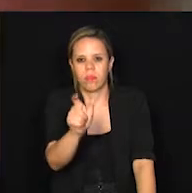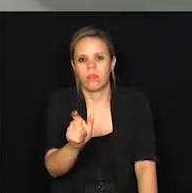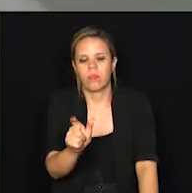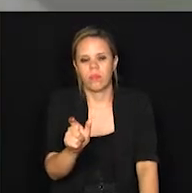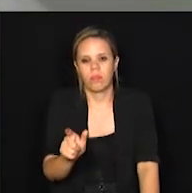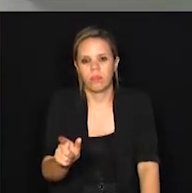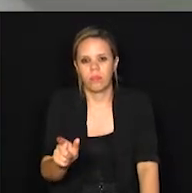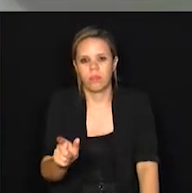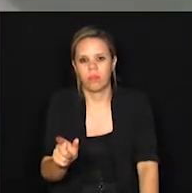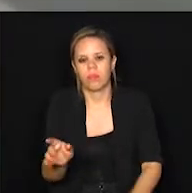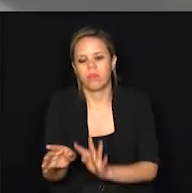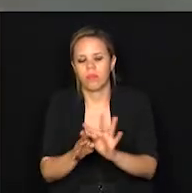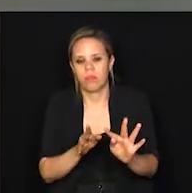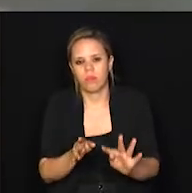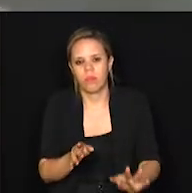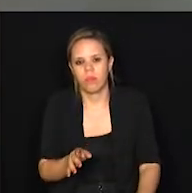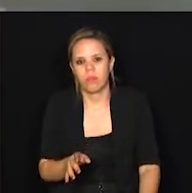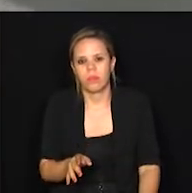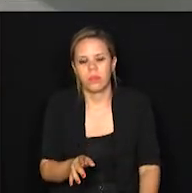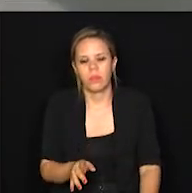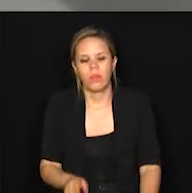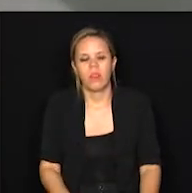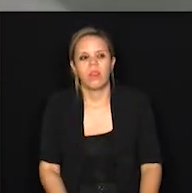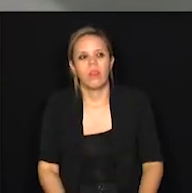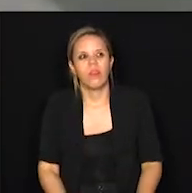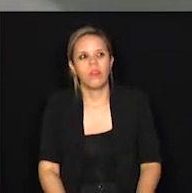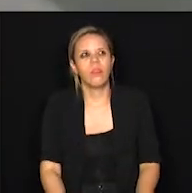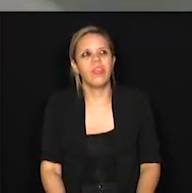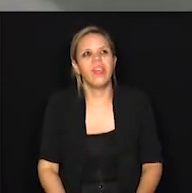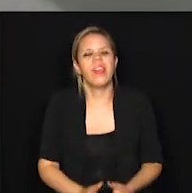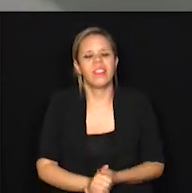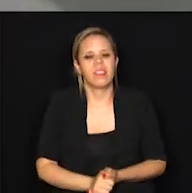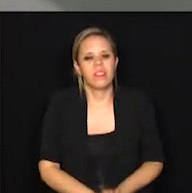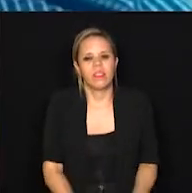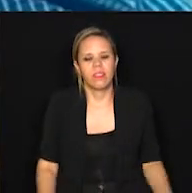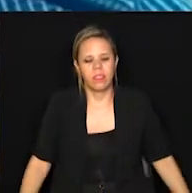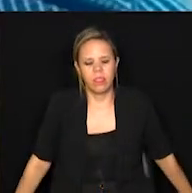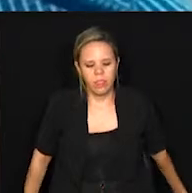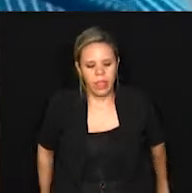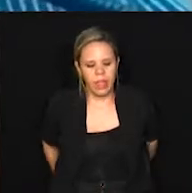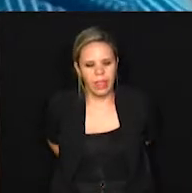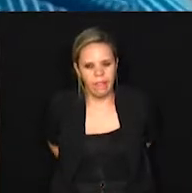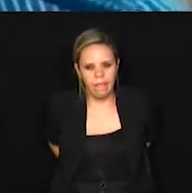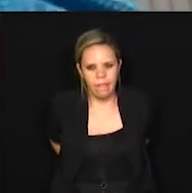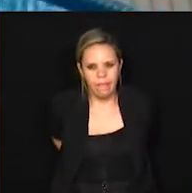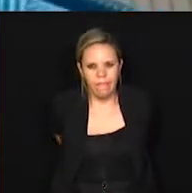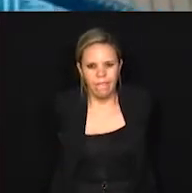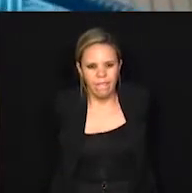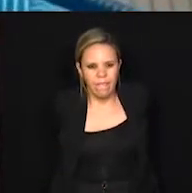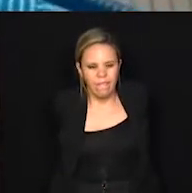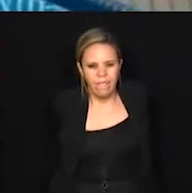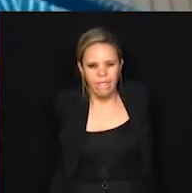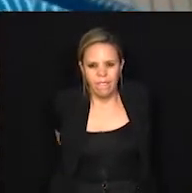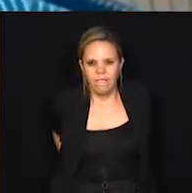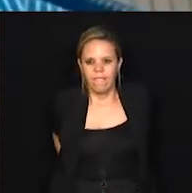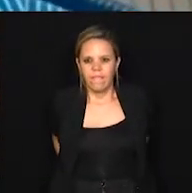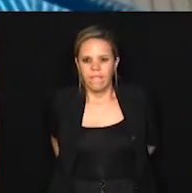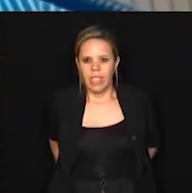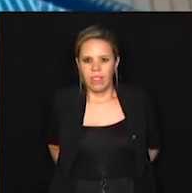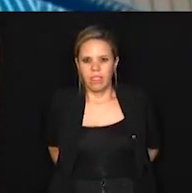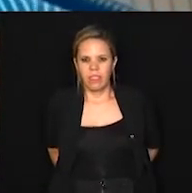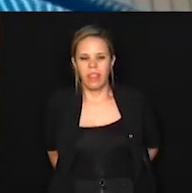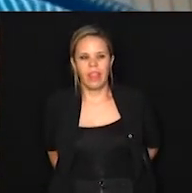sem ser uma reabertura bem pensada e uma abertura sem responsabilidade. Não estou dizendo que as escolas particulares estão